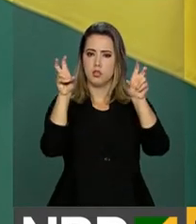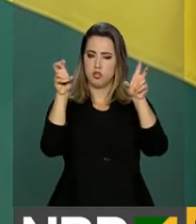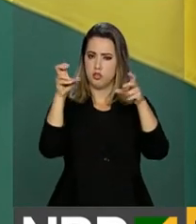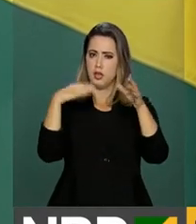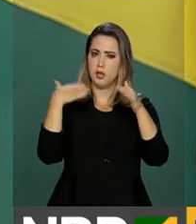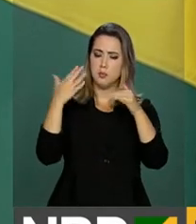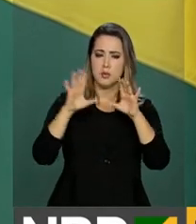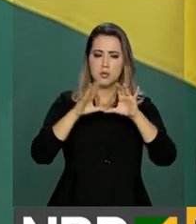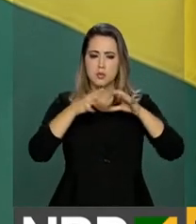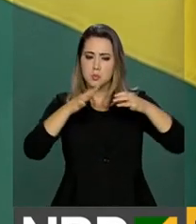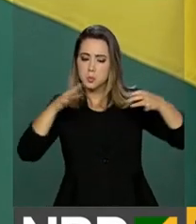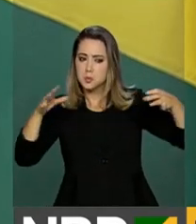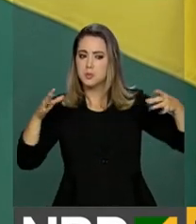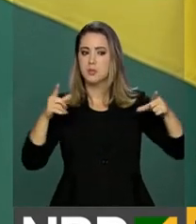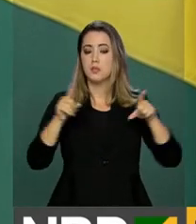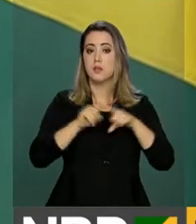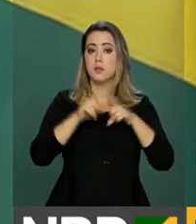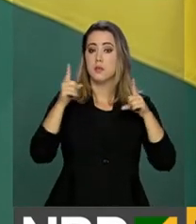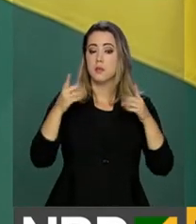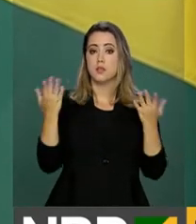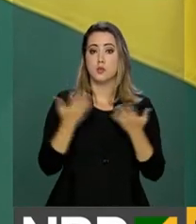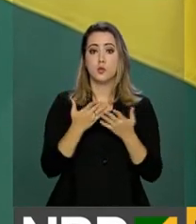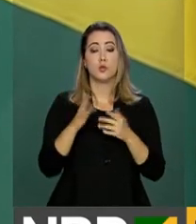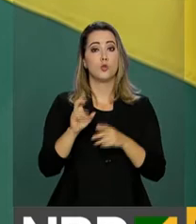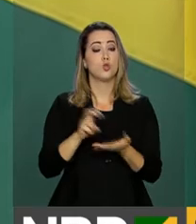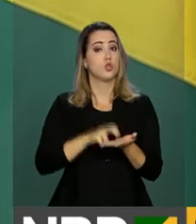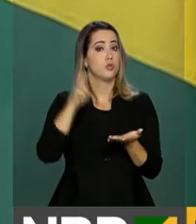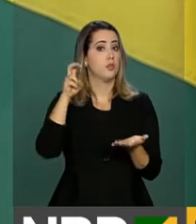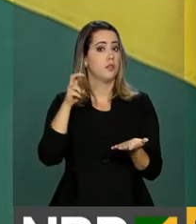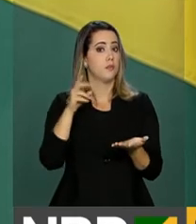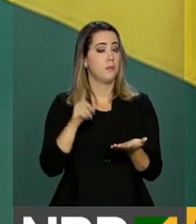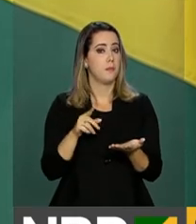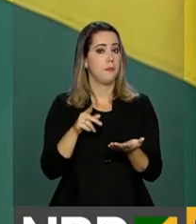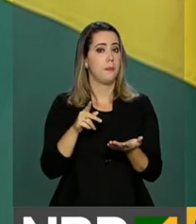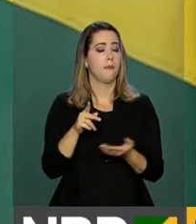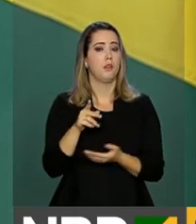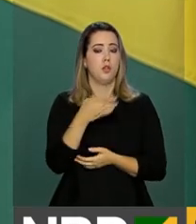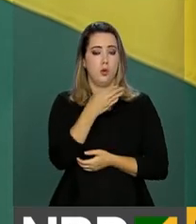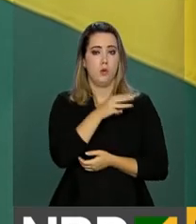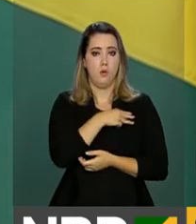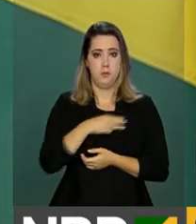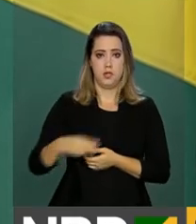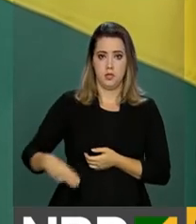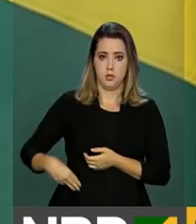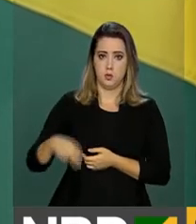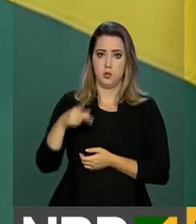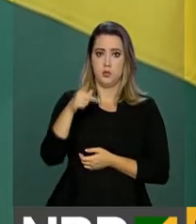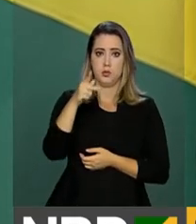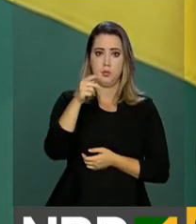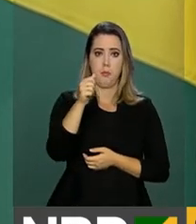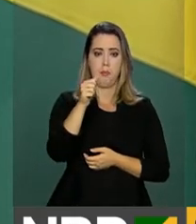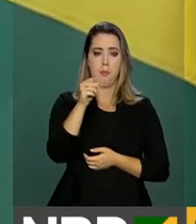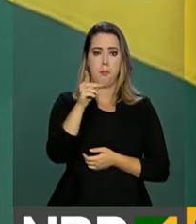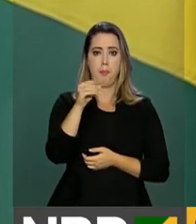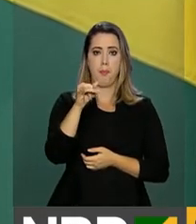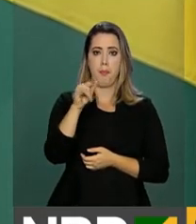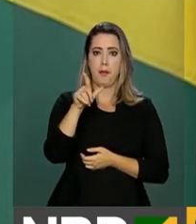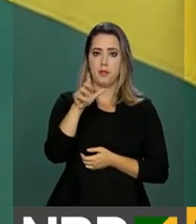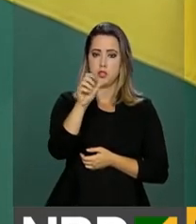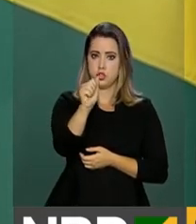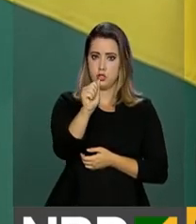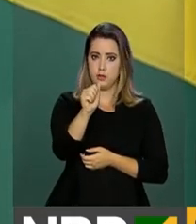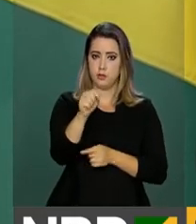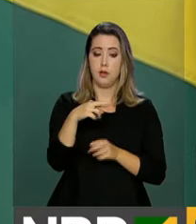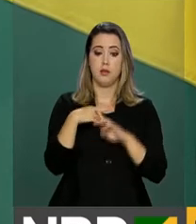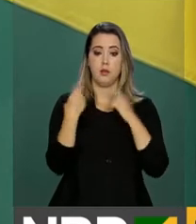genéricos mais globais mas hoje pela manhã o padilha reuniu a equipe dele da da casa civil